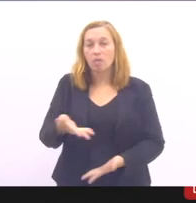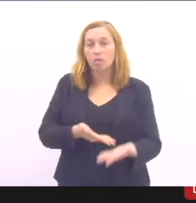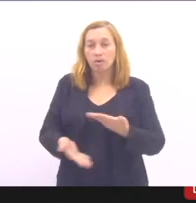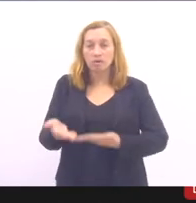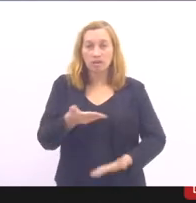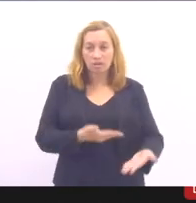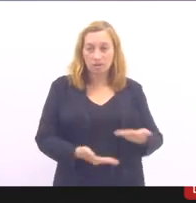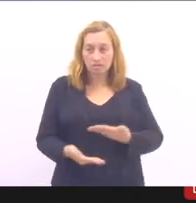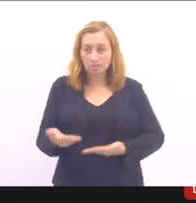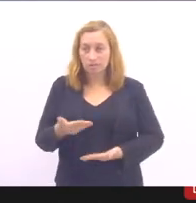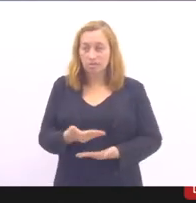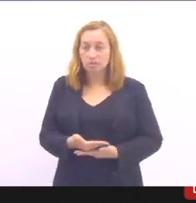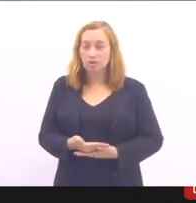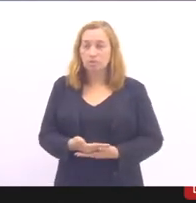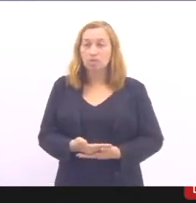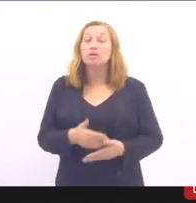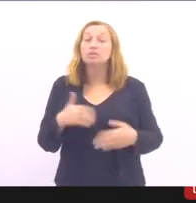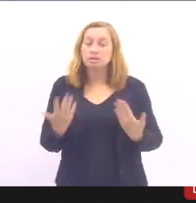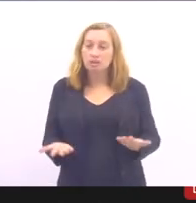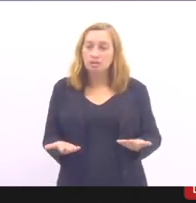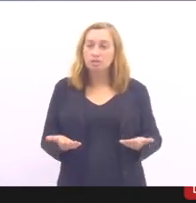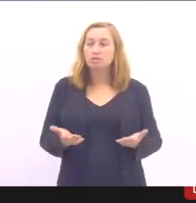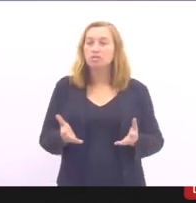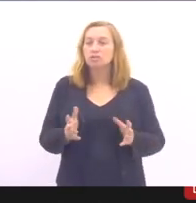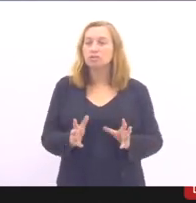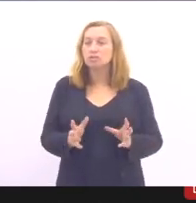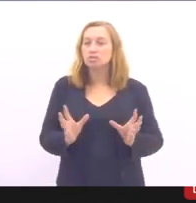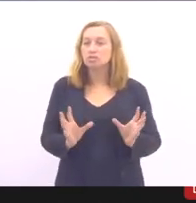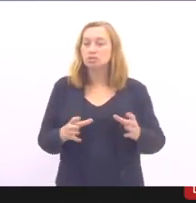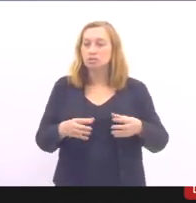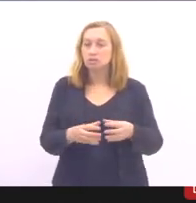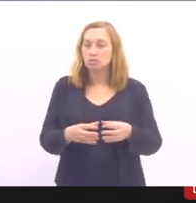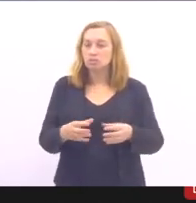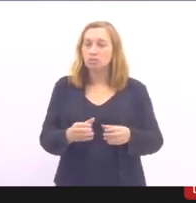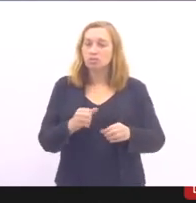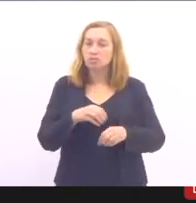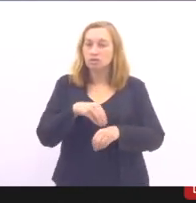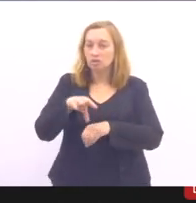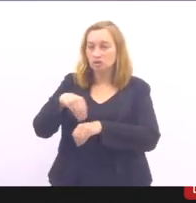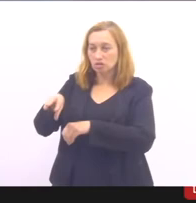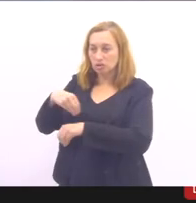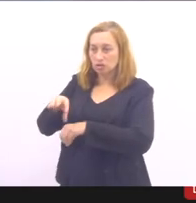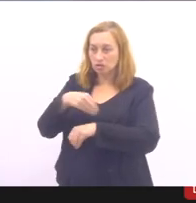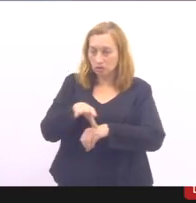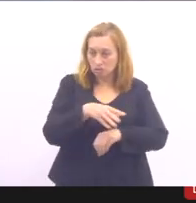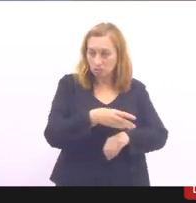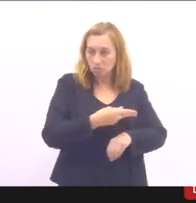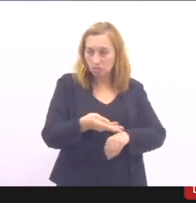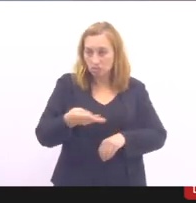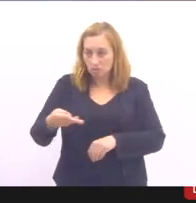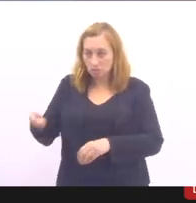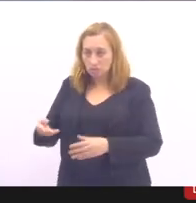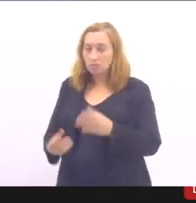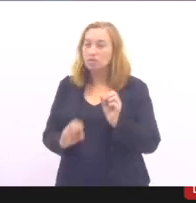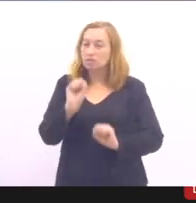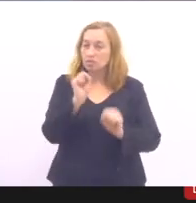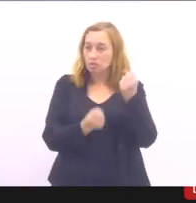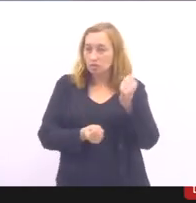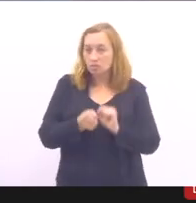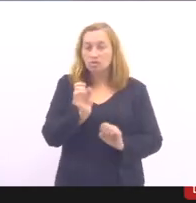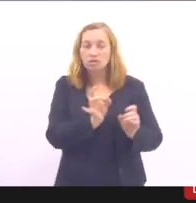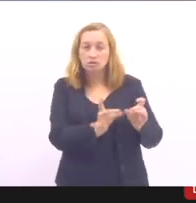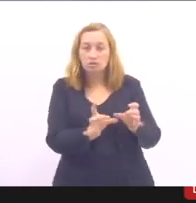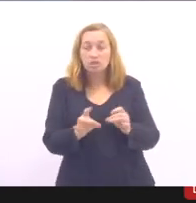compartilhada, então a gente tem uma cadeia de importadores, distribuidores, fabricantes e comerciantes.